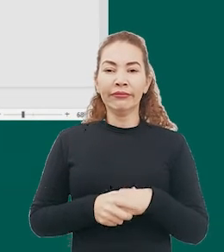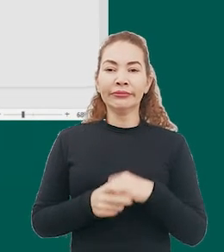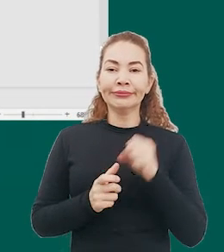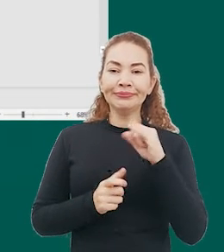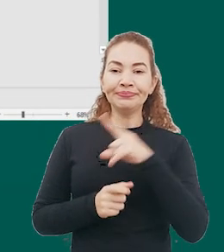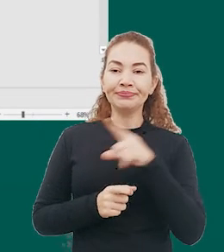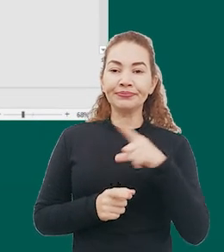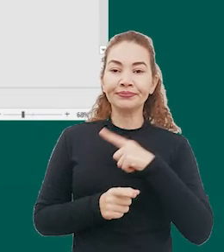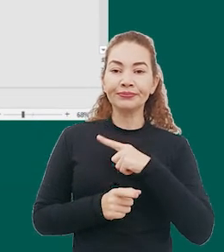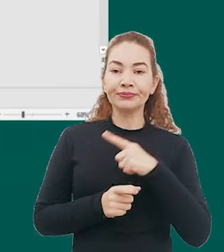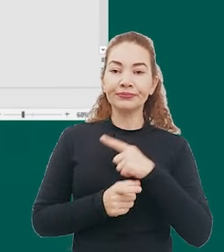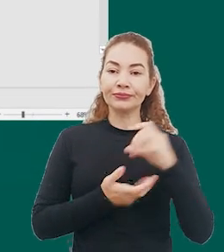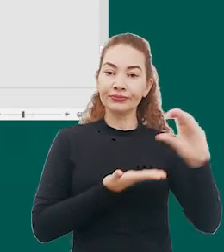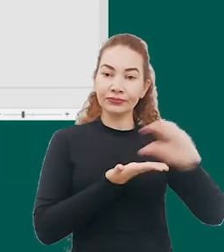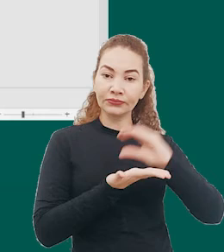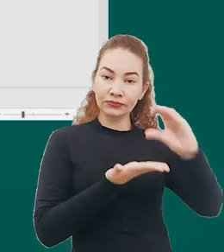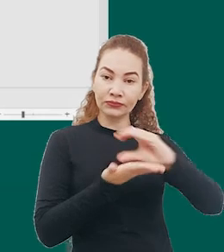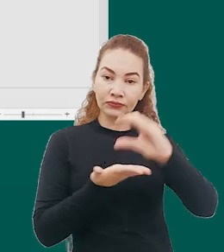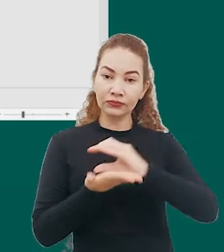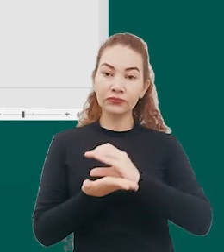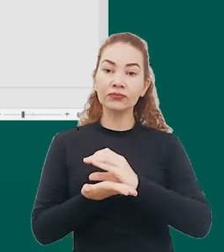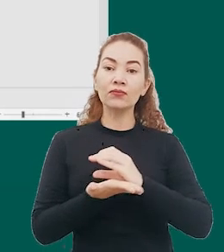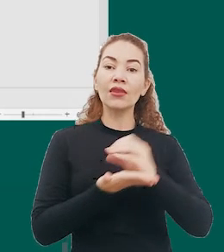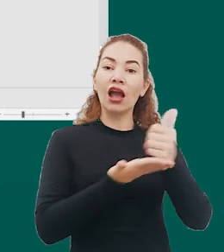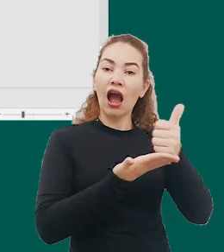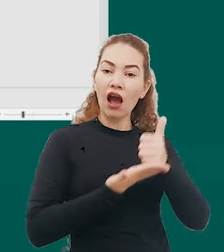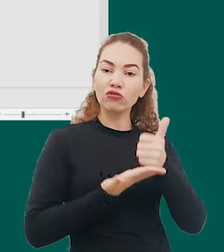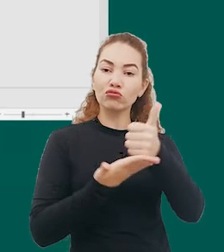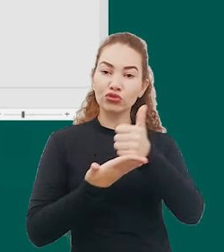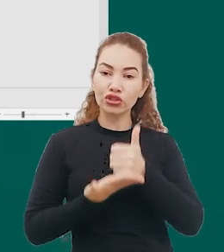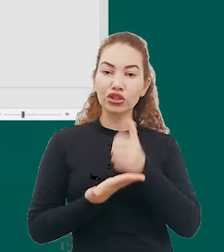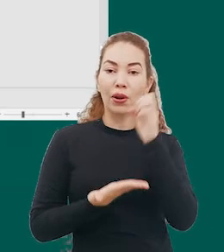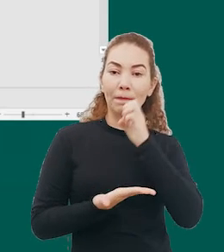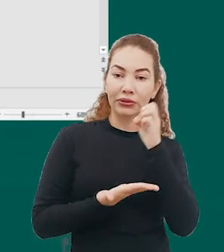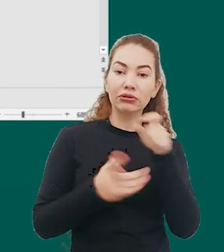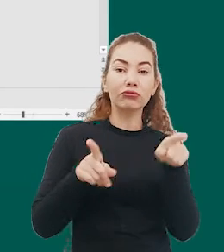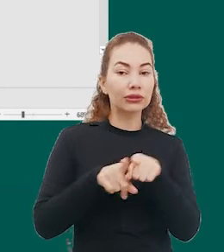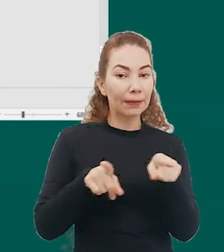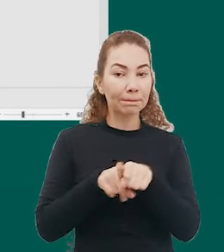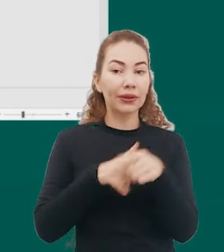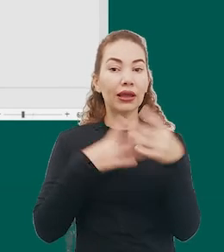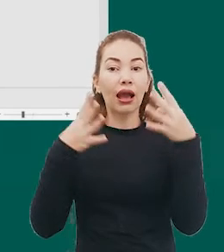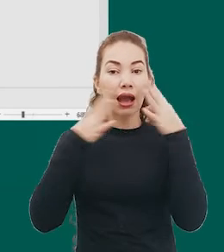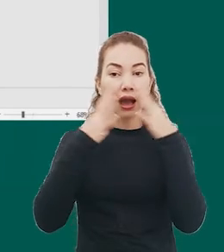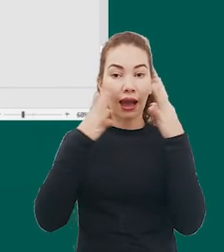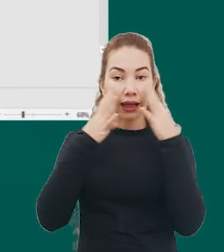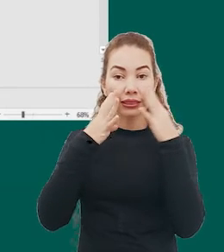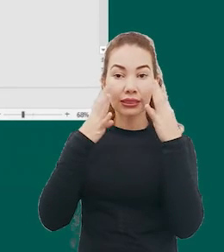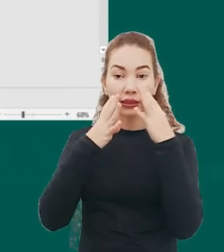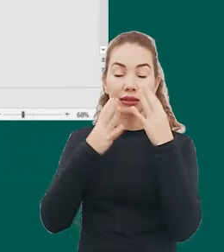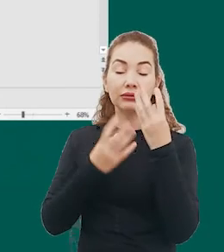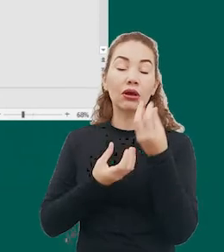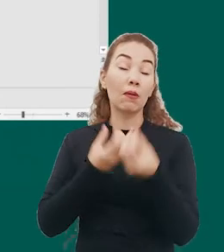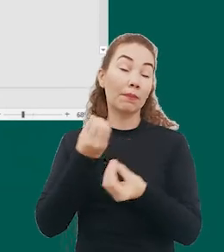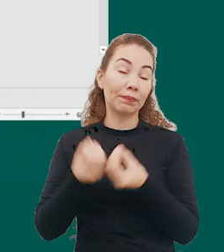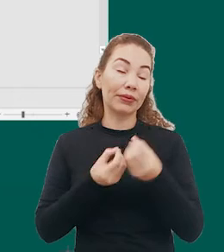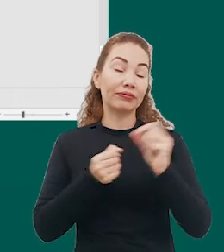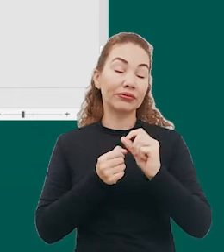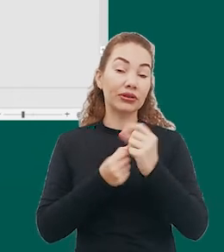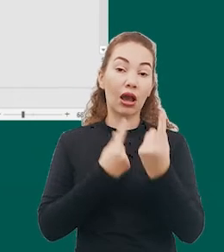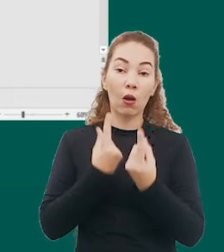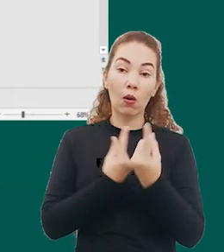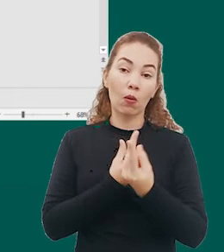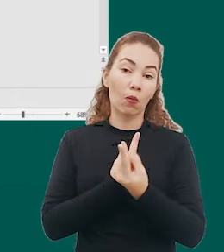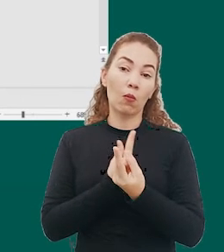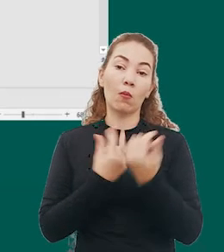tem os recebimentos dos auxílios, também prestem atenção para não correr, né,